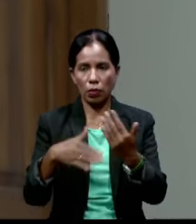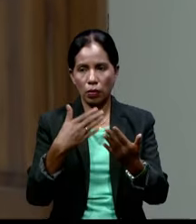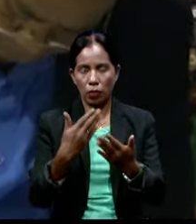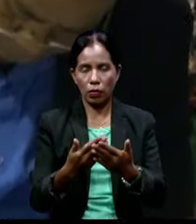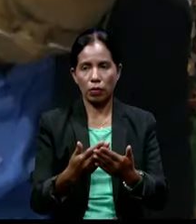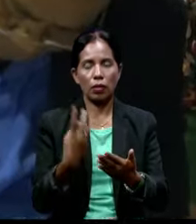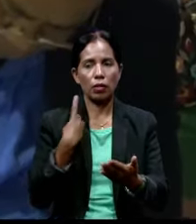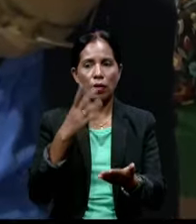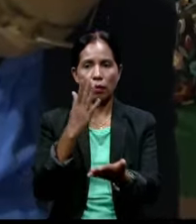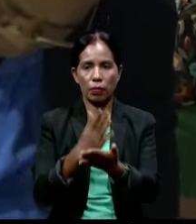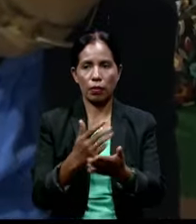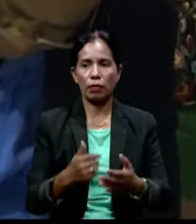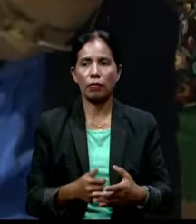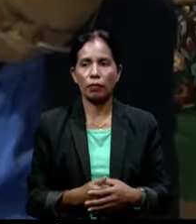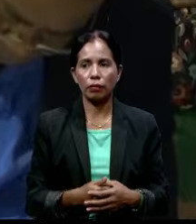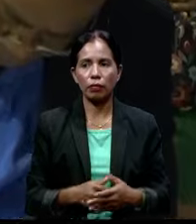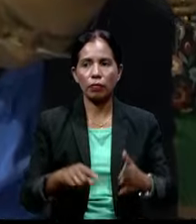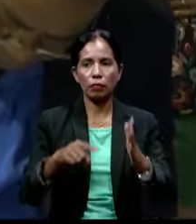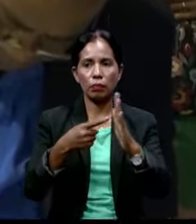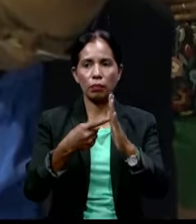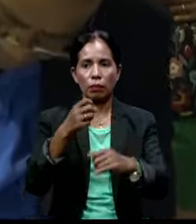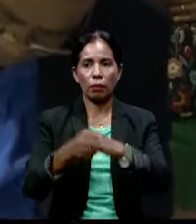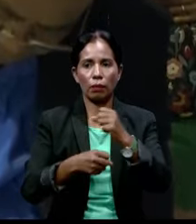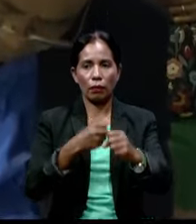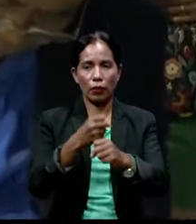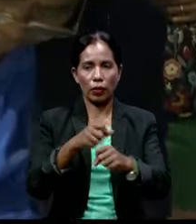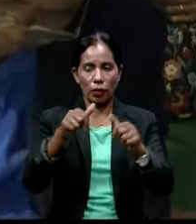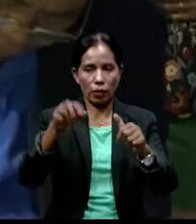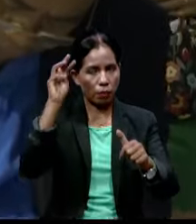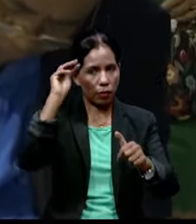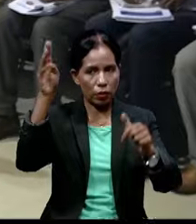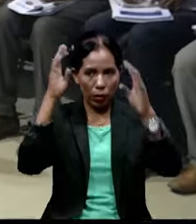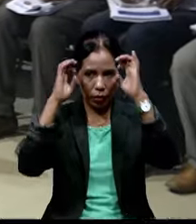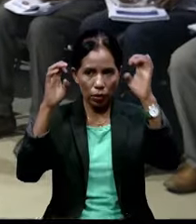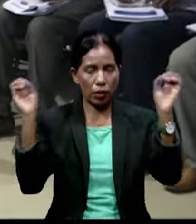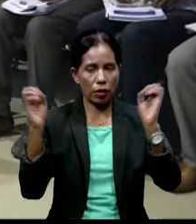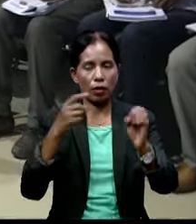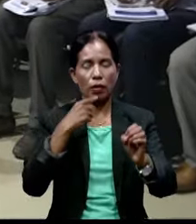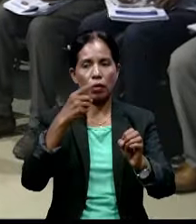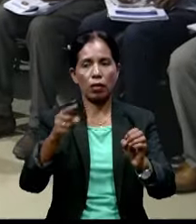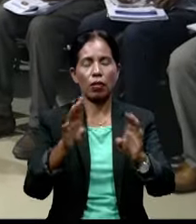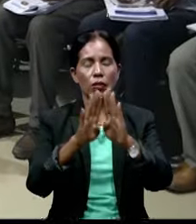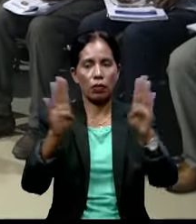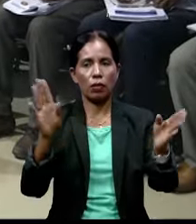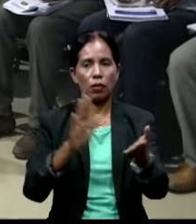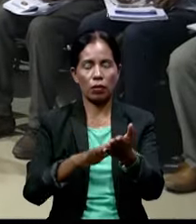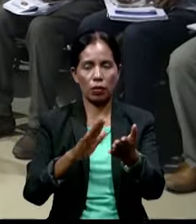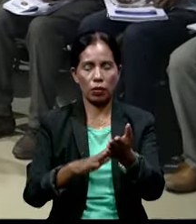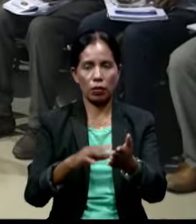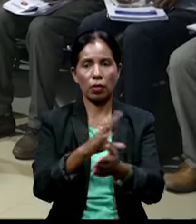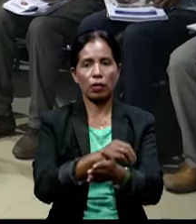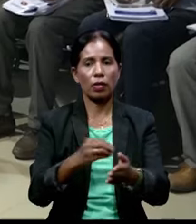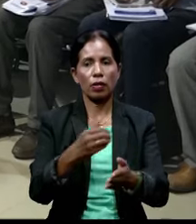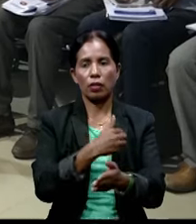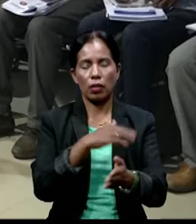parar. Além de né, a rotina né, Ministério da Educação Mos, se ela autoriza a Tuloque Escola Paralelo, Benhira